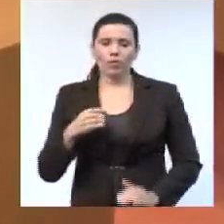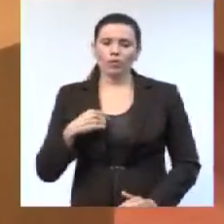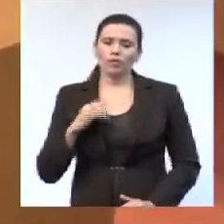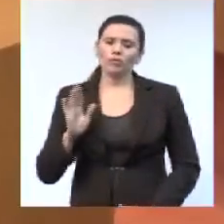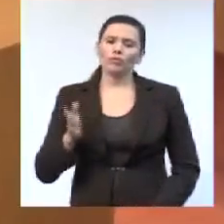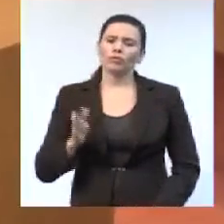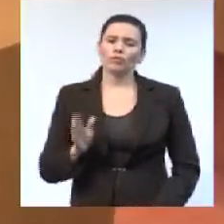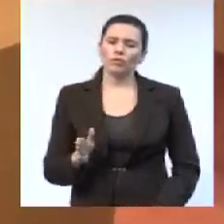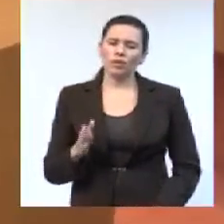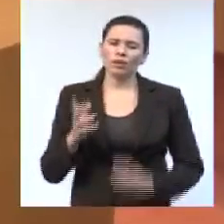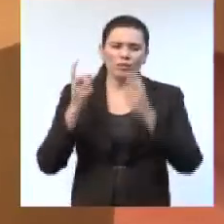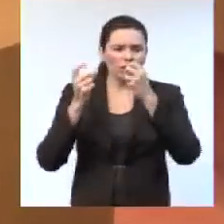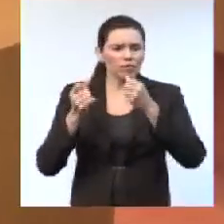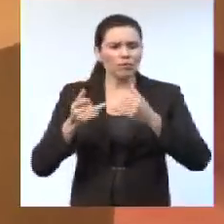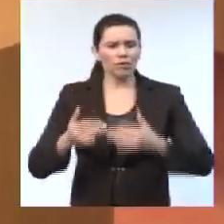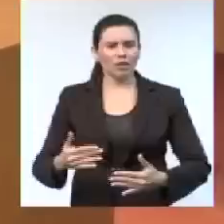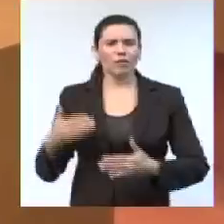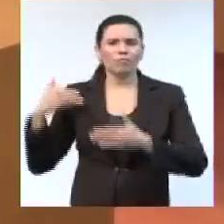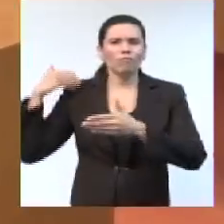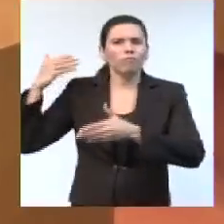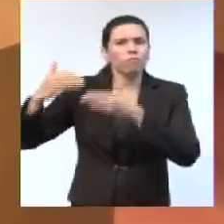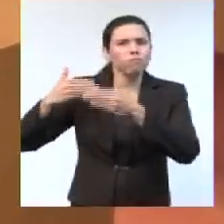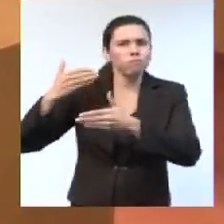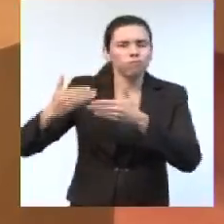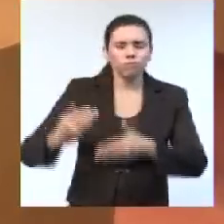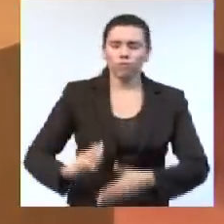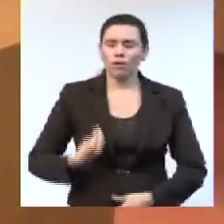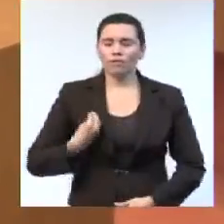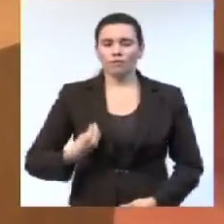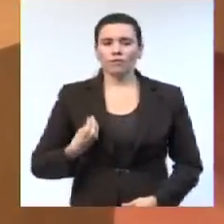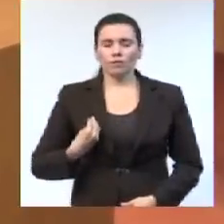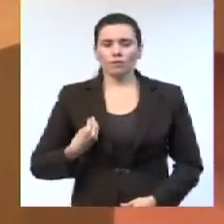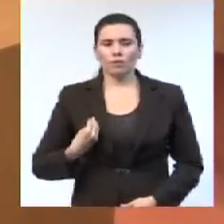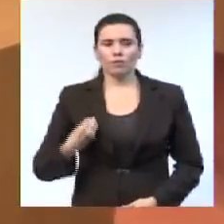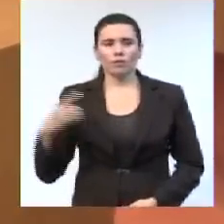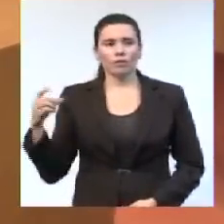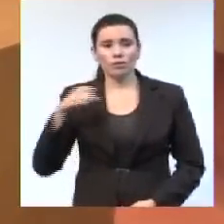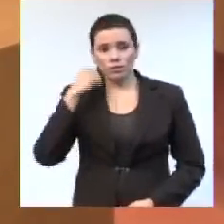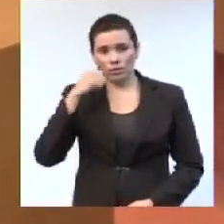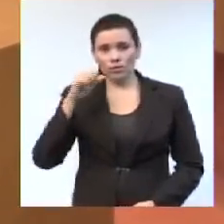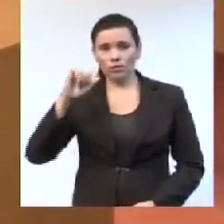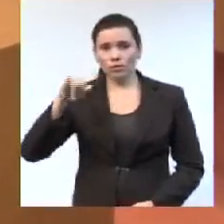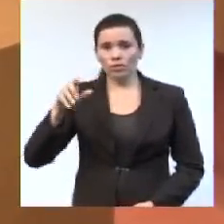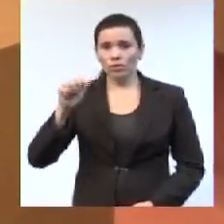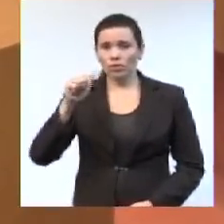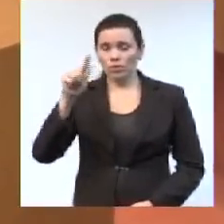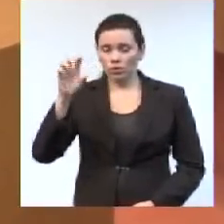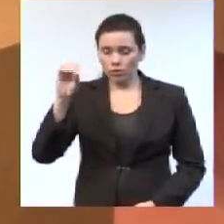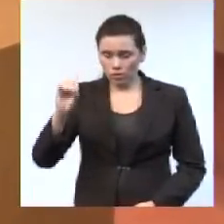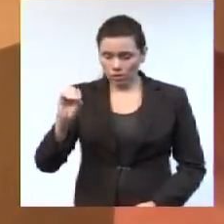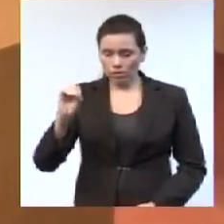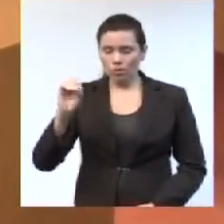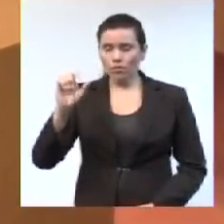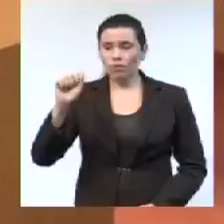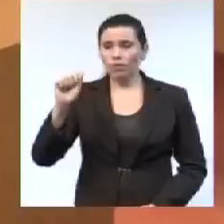ainda tem um cargo para mim, eu acho que dos mais importantes, e que me orgulha muito de ser